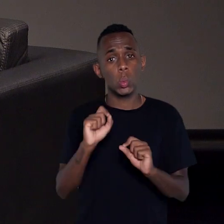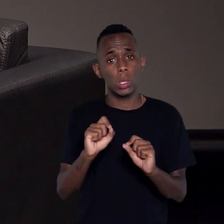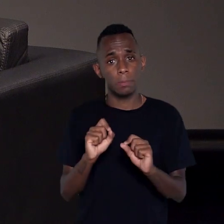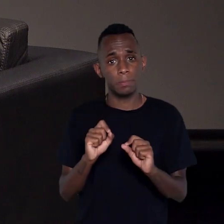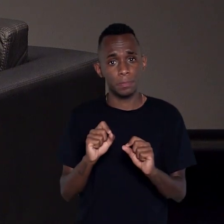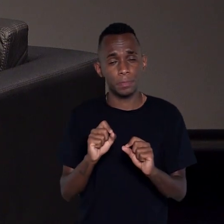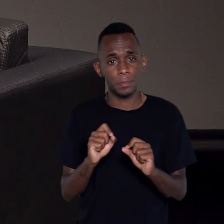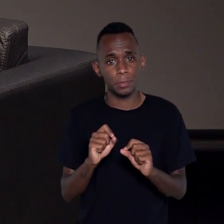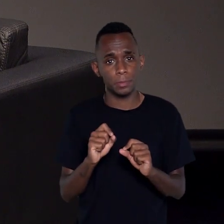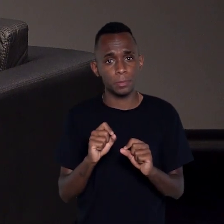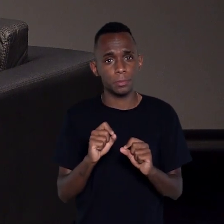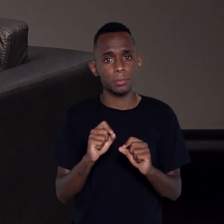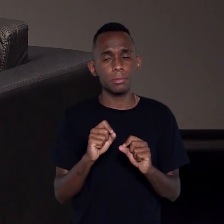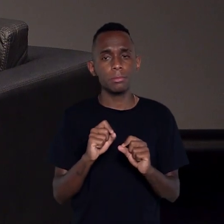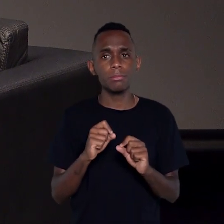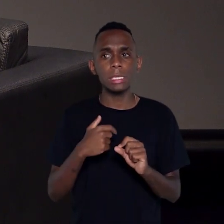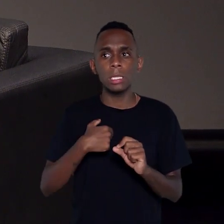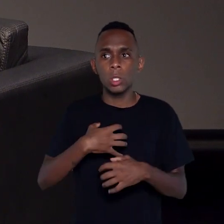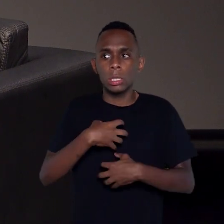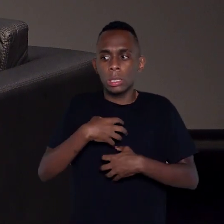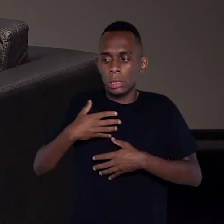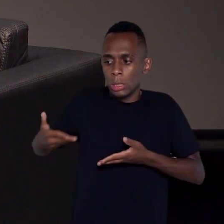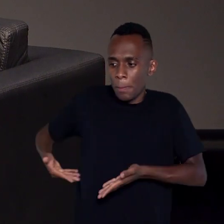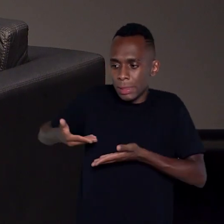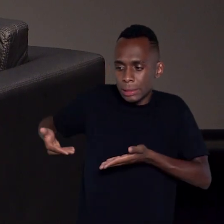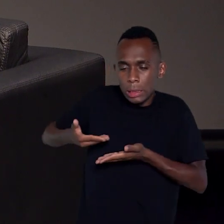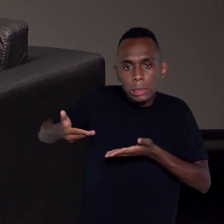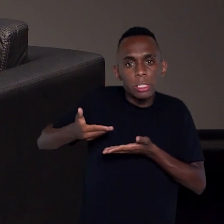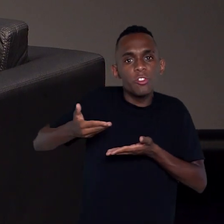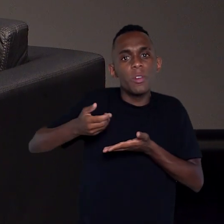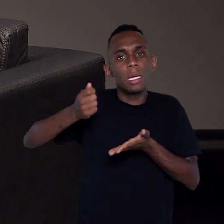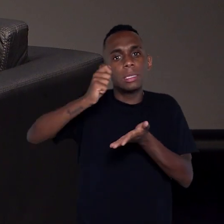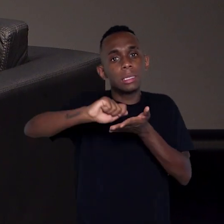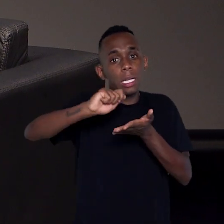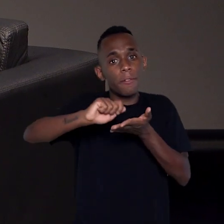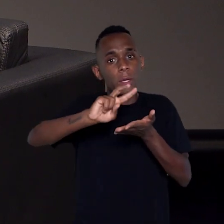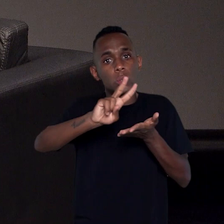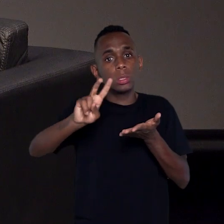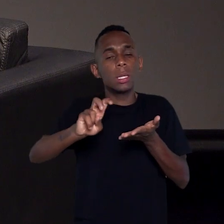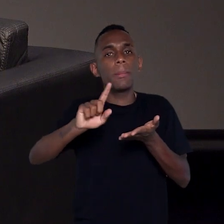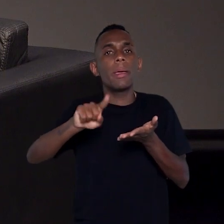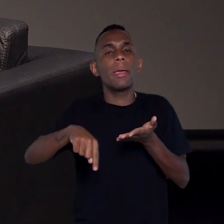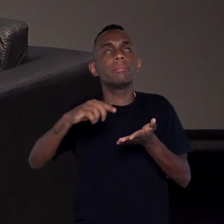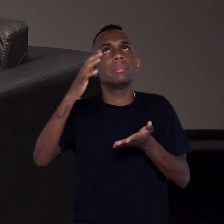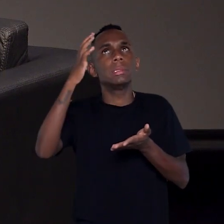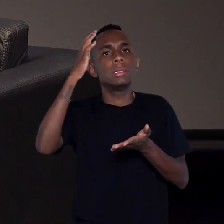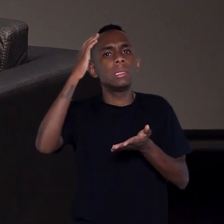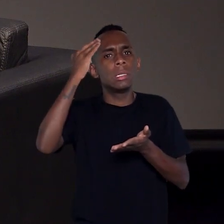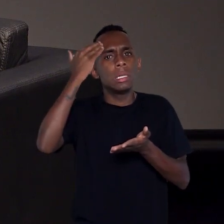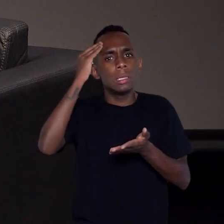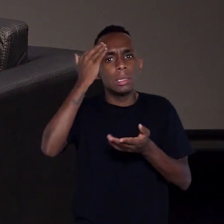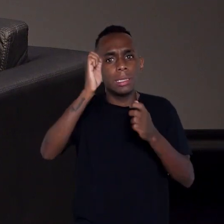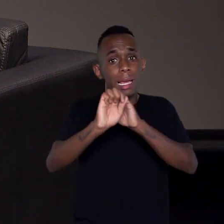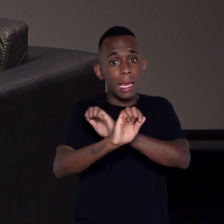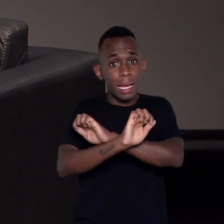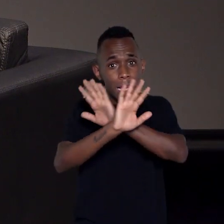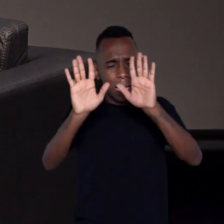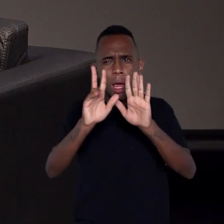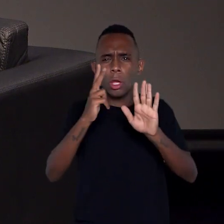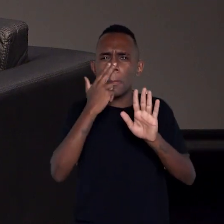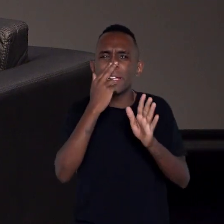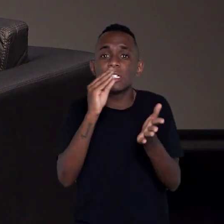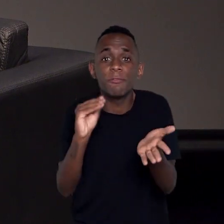que o que me moveu a escrever essa história era justamente compreender que havia uma